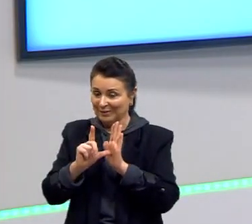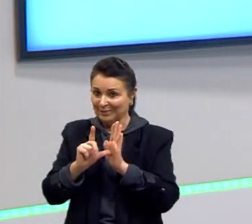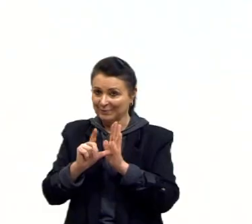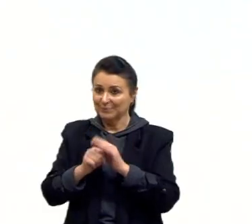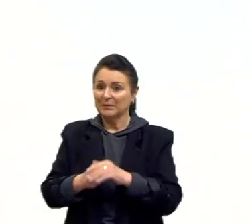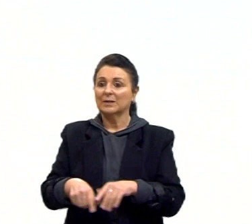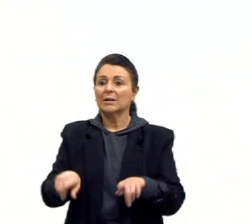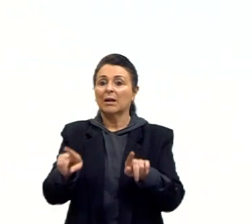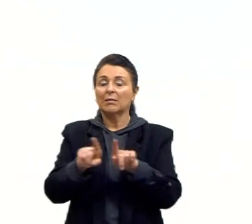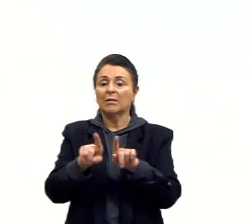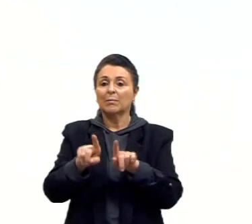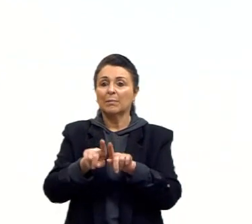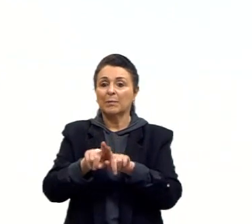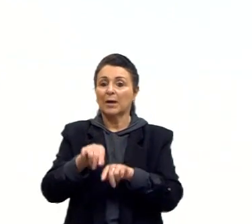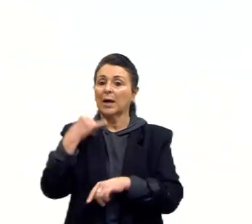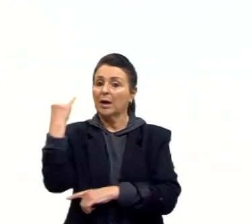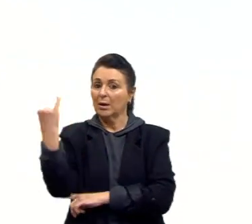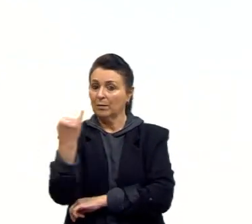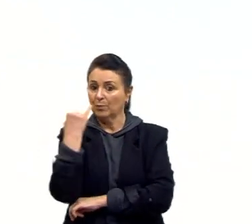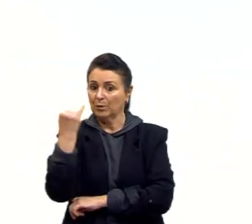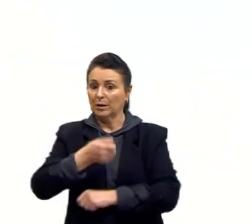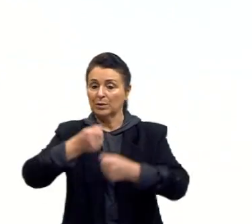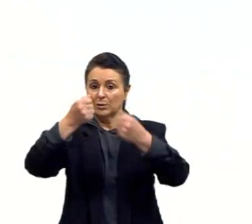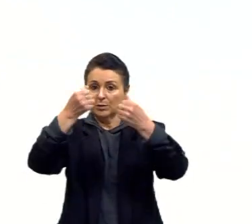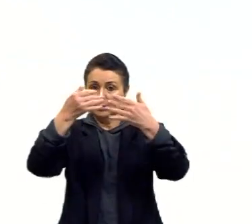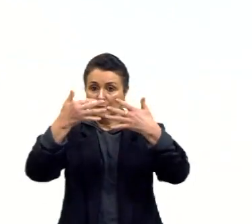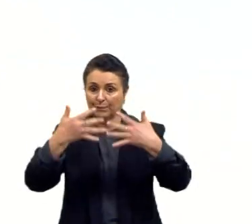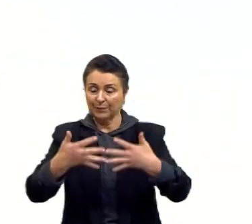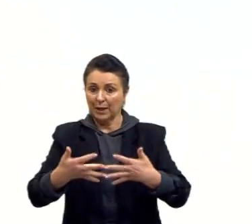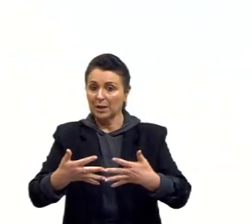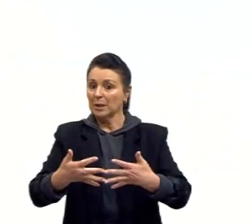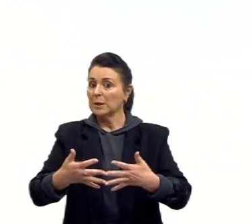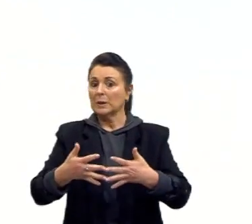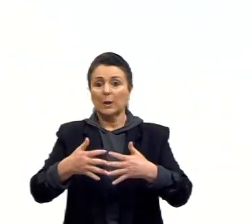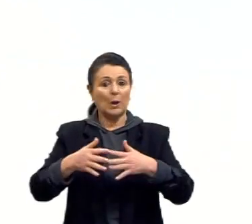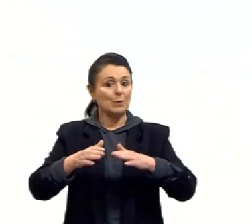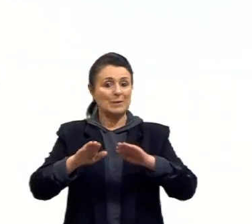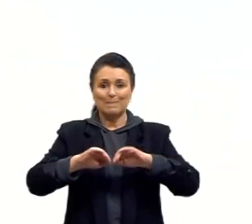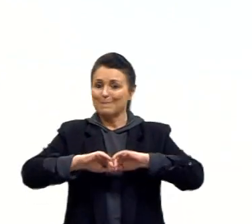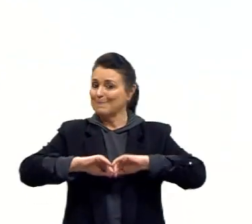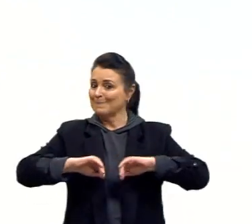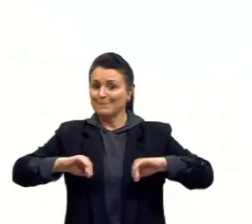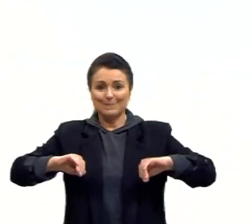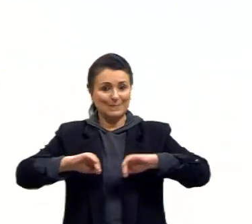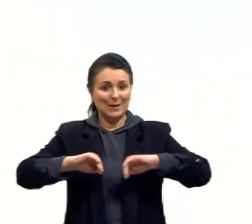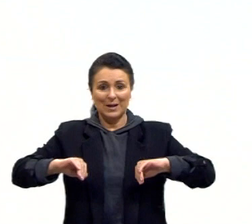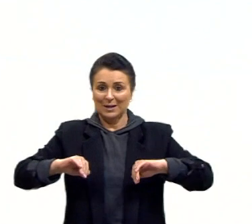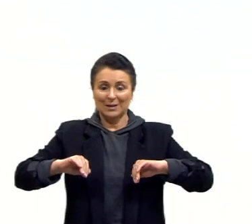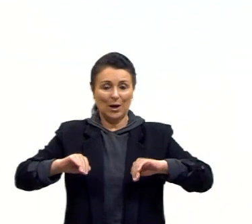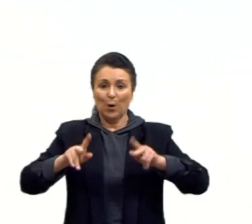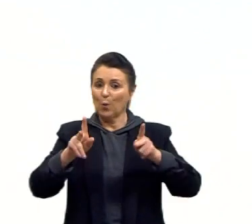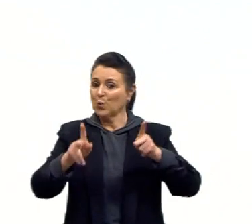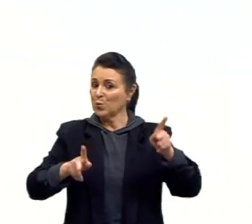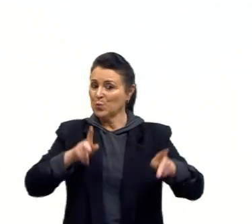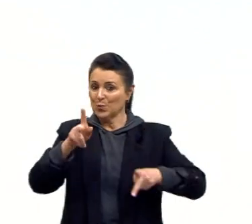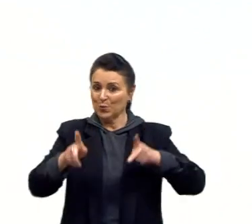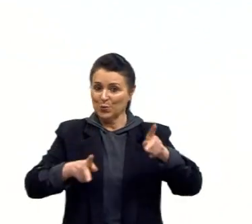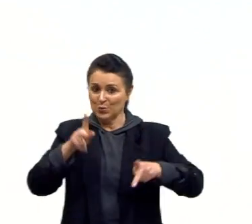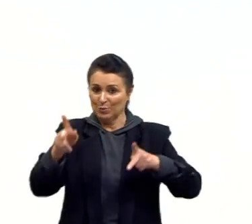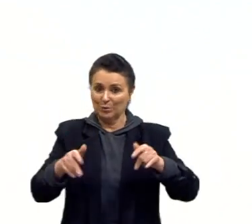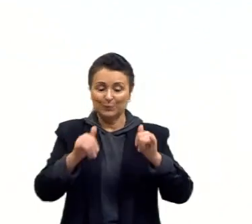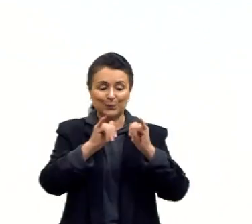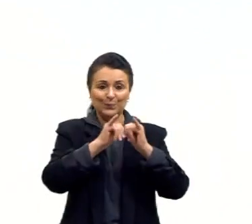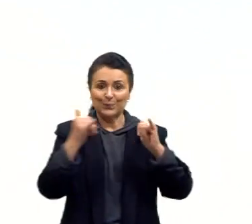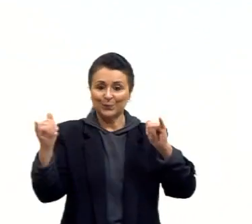e também tem a questão importante da gente falar que a inseparabilidade dos polos então quando a gente falou lá no na